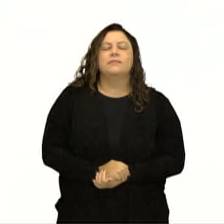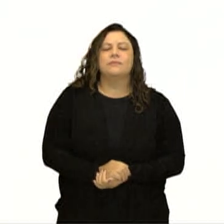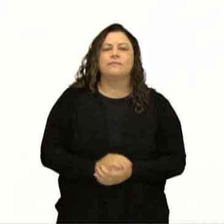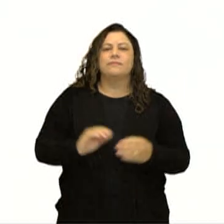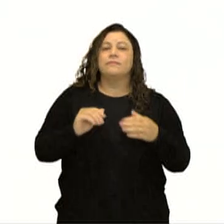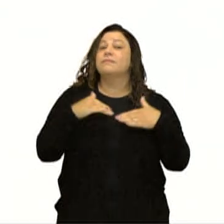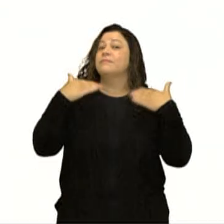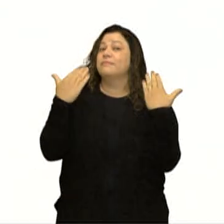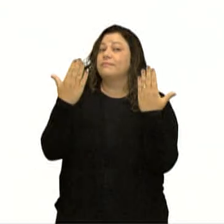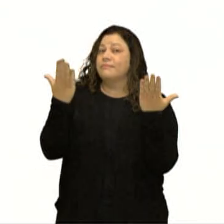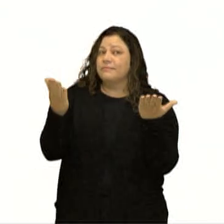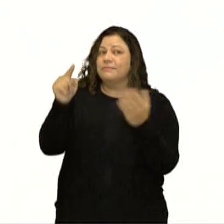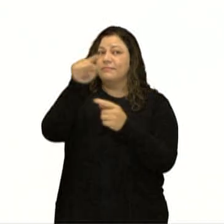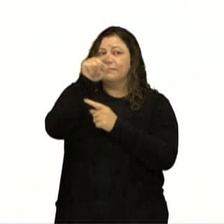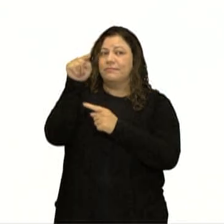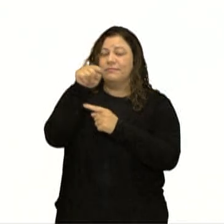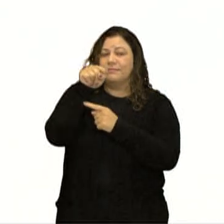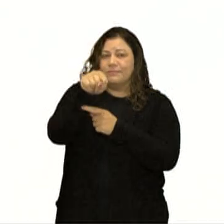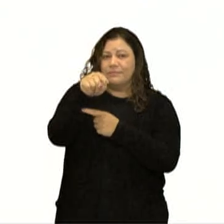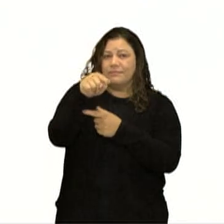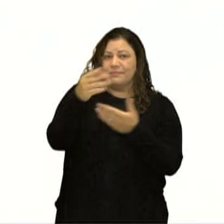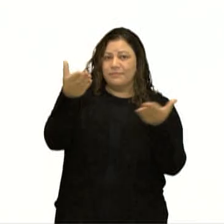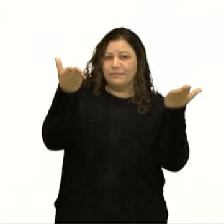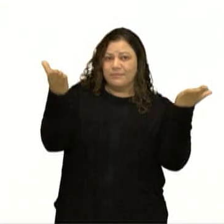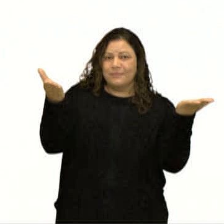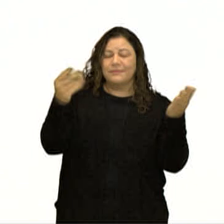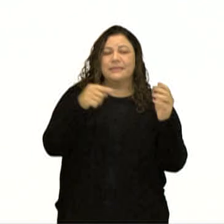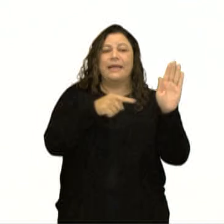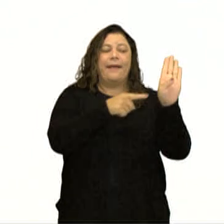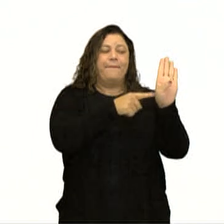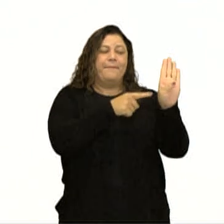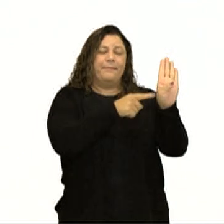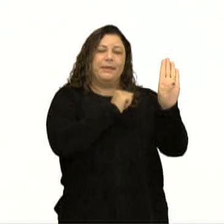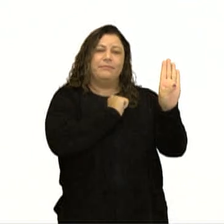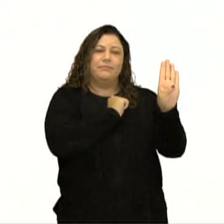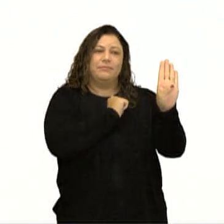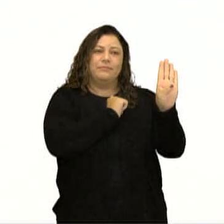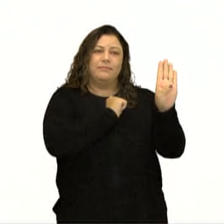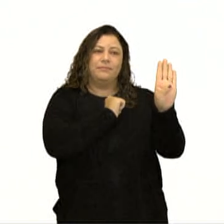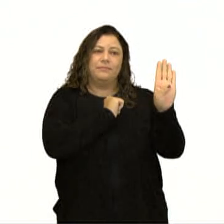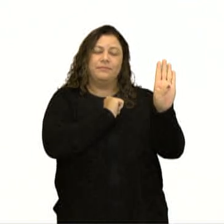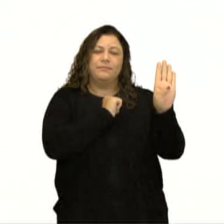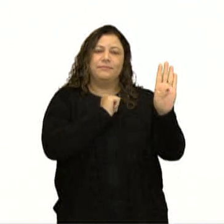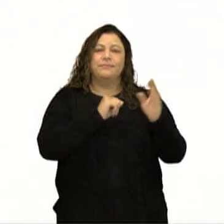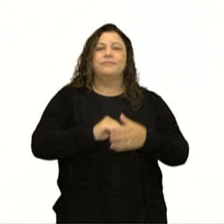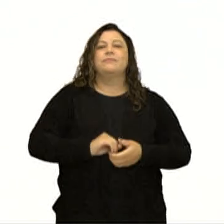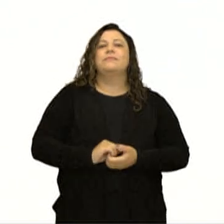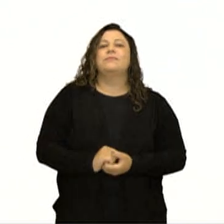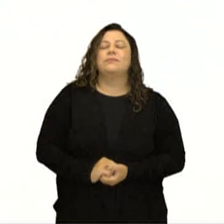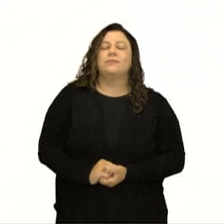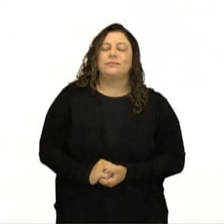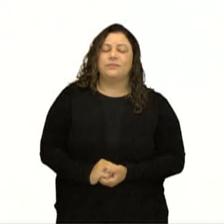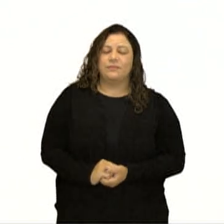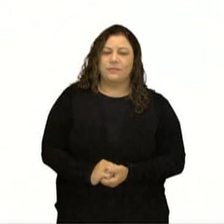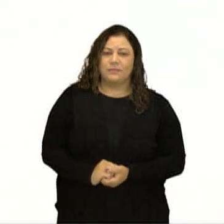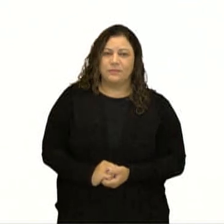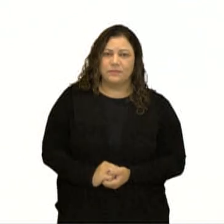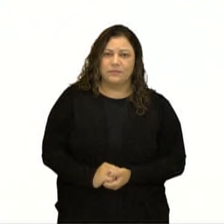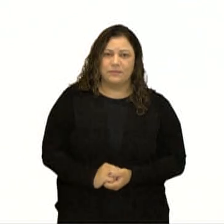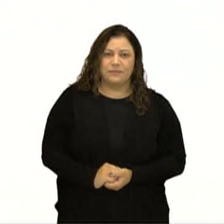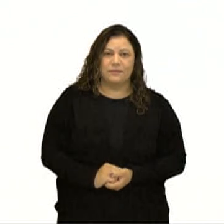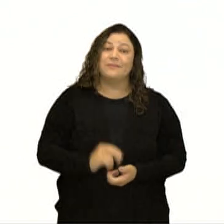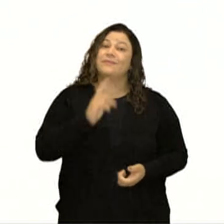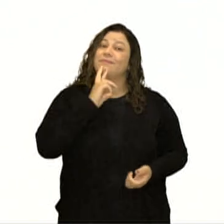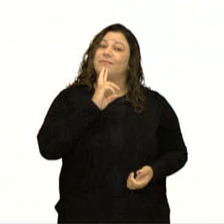of restaurants in New York? E letra B. Where is the Central Park?